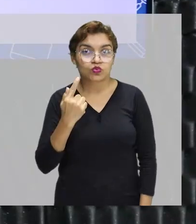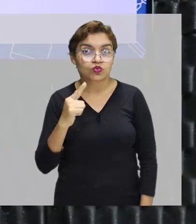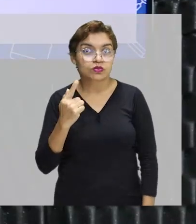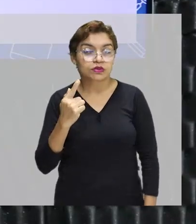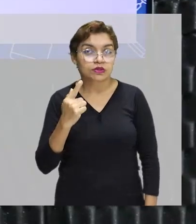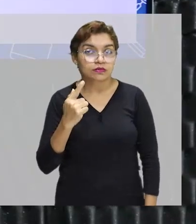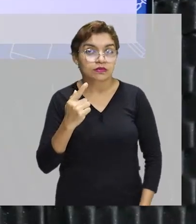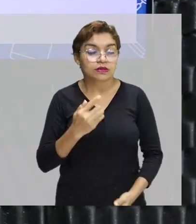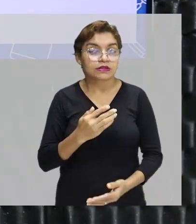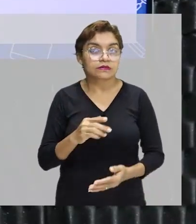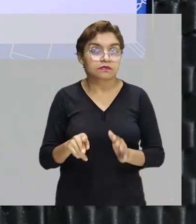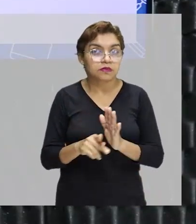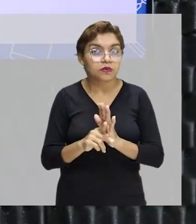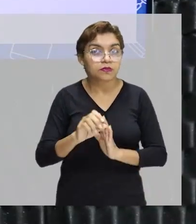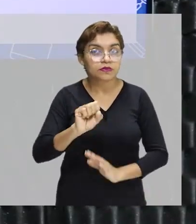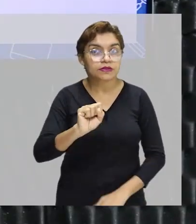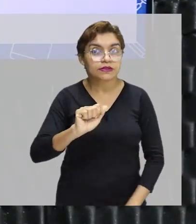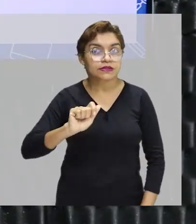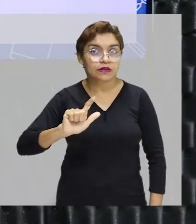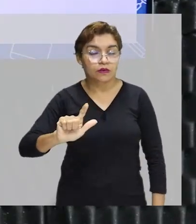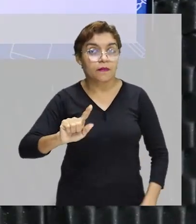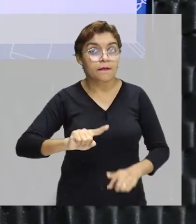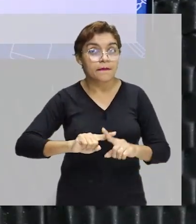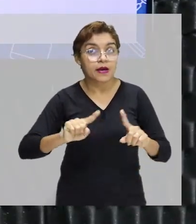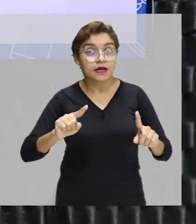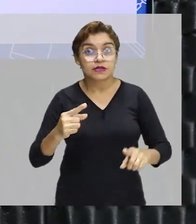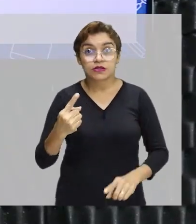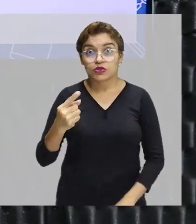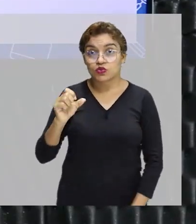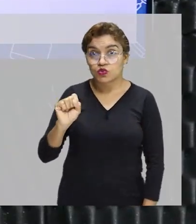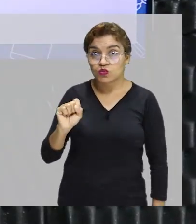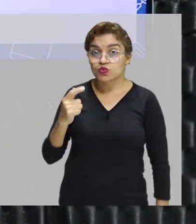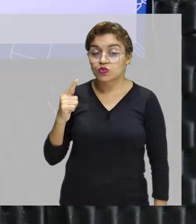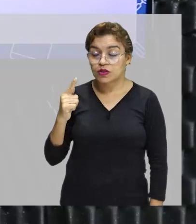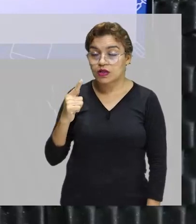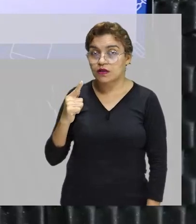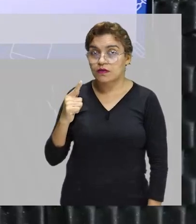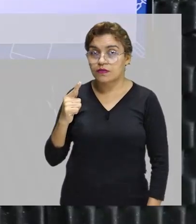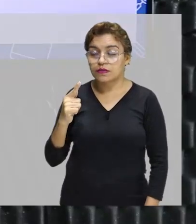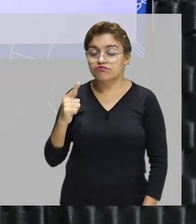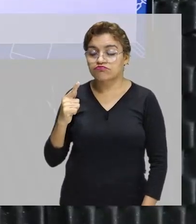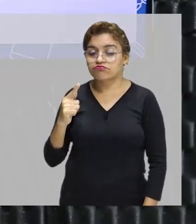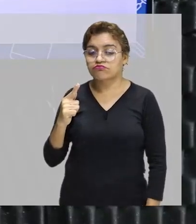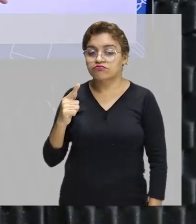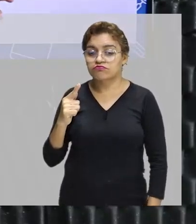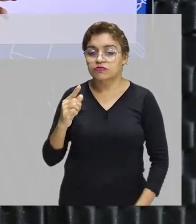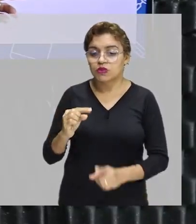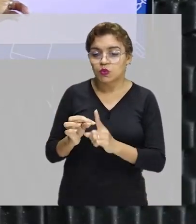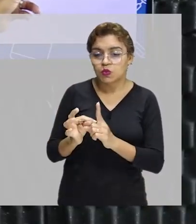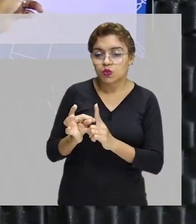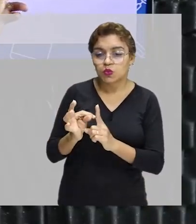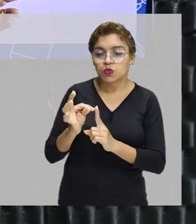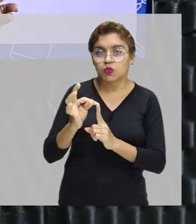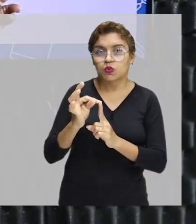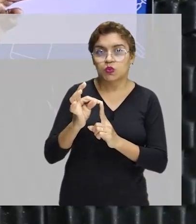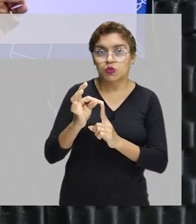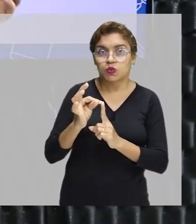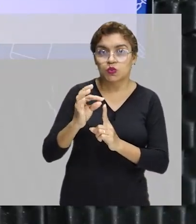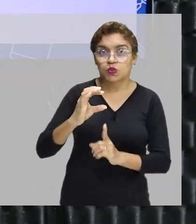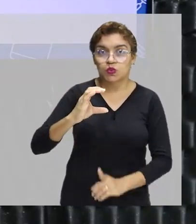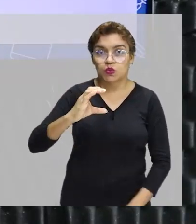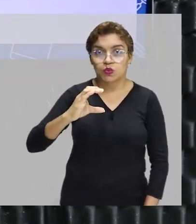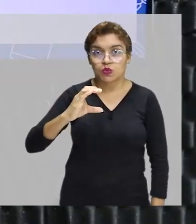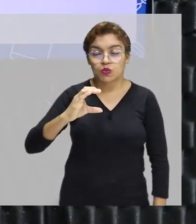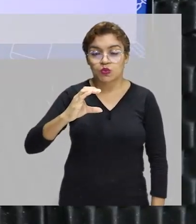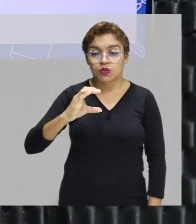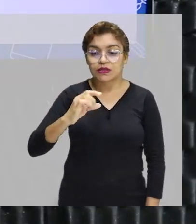né, do sal. Só que desses 18 gramas, quando chegar a 10 graus Celsius, né, apenas 10 gramas,